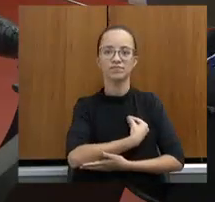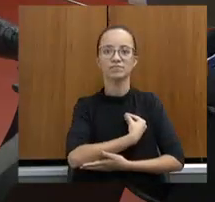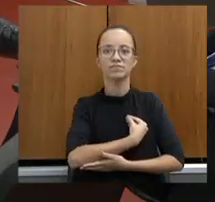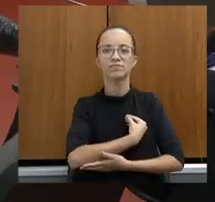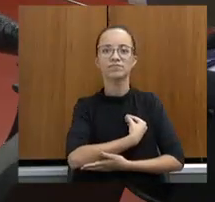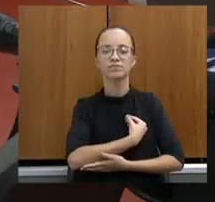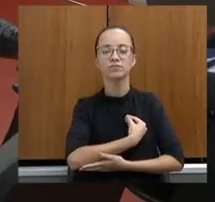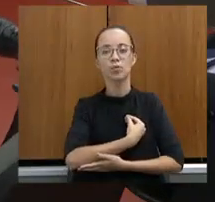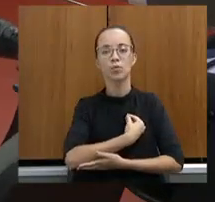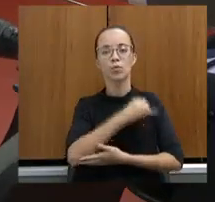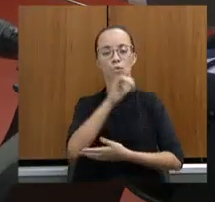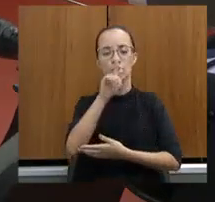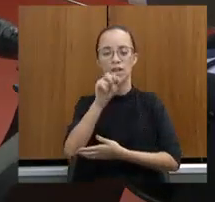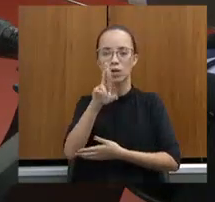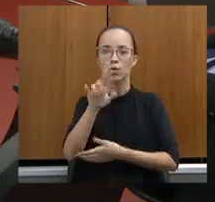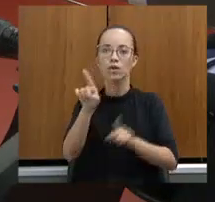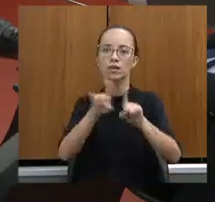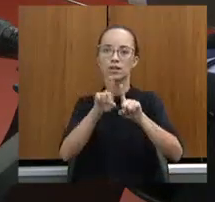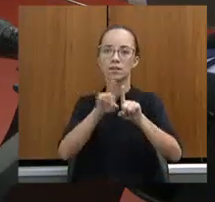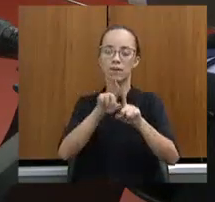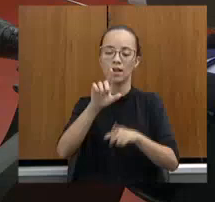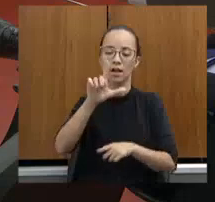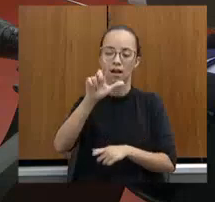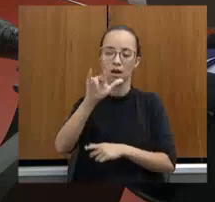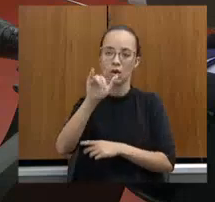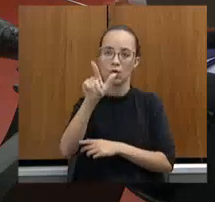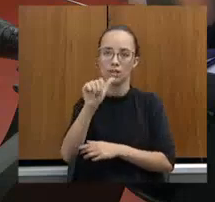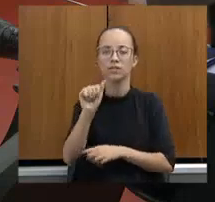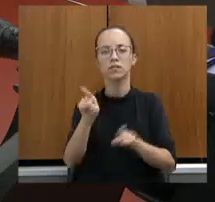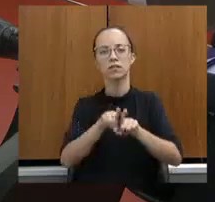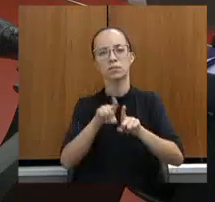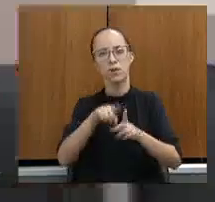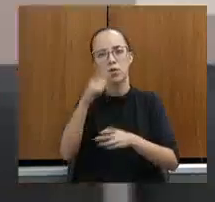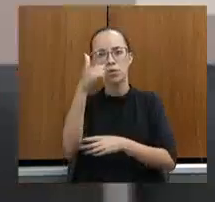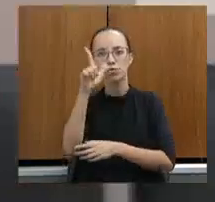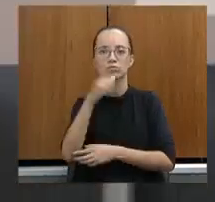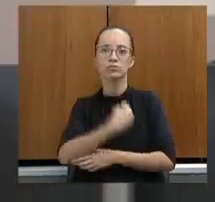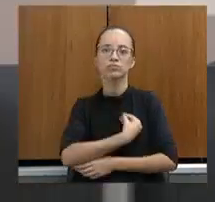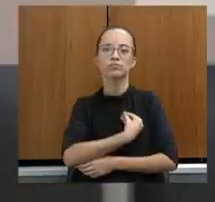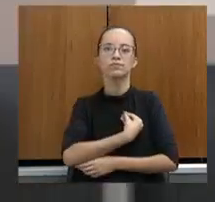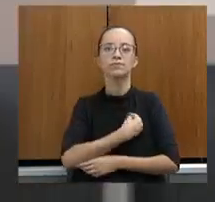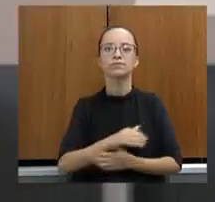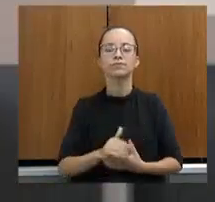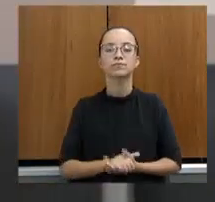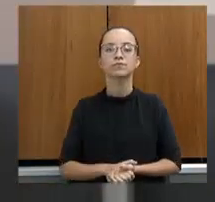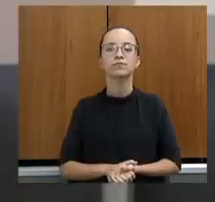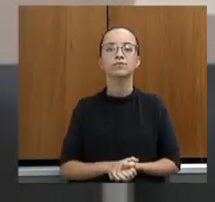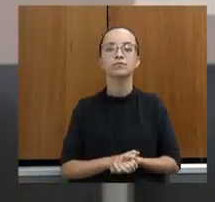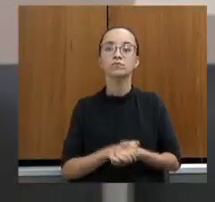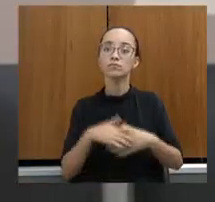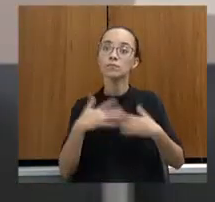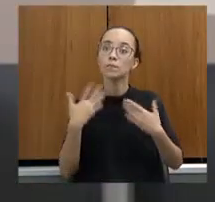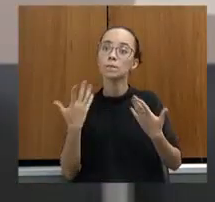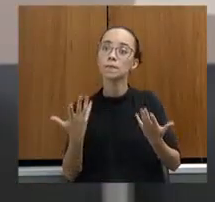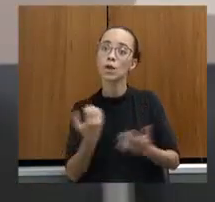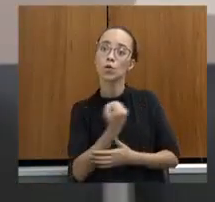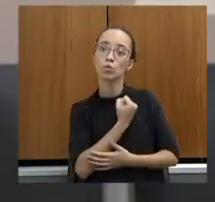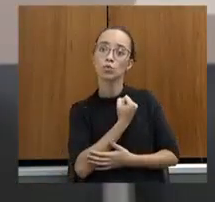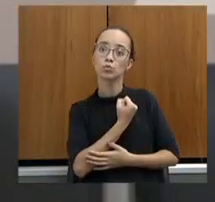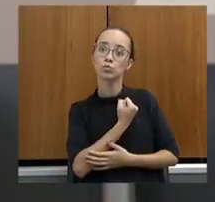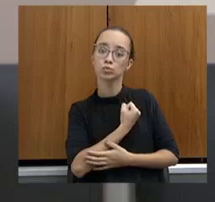secretário Igor e Abuso e demais presentes diante dos números